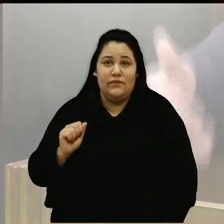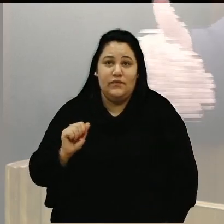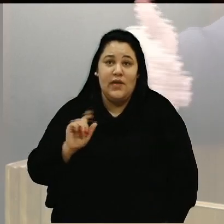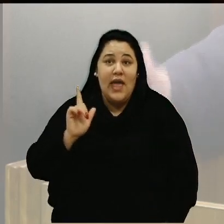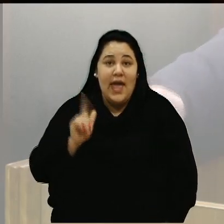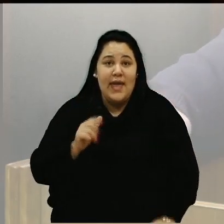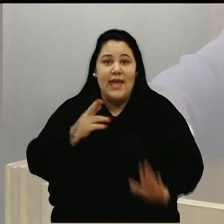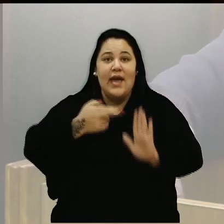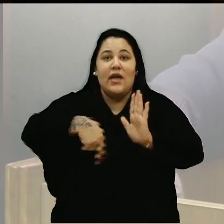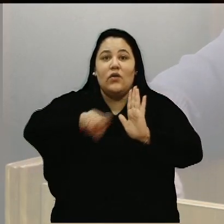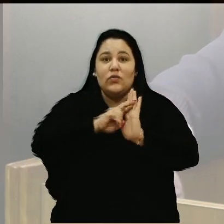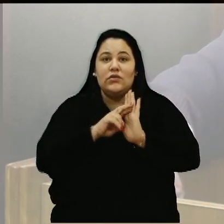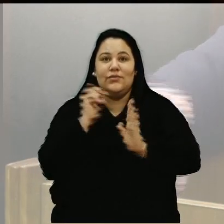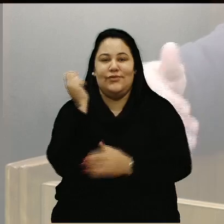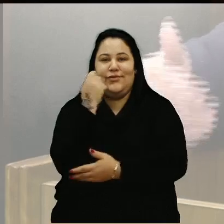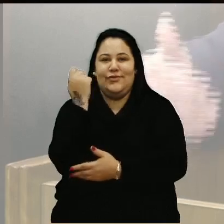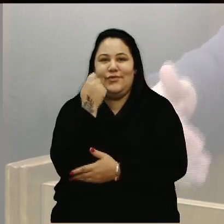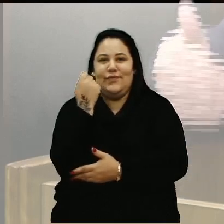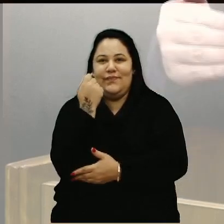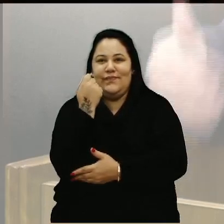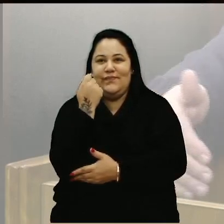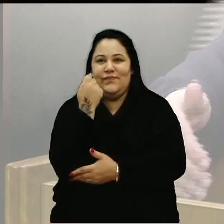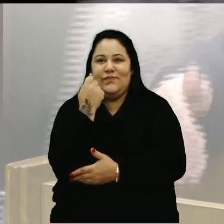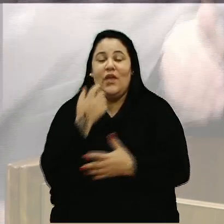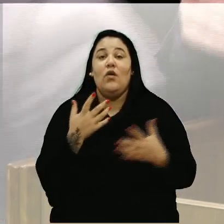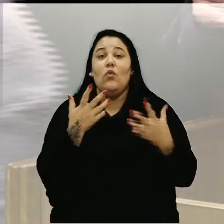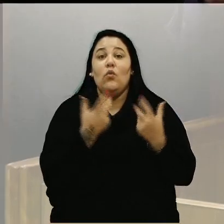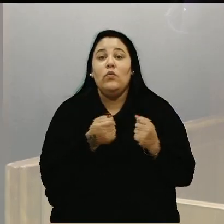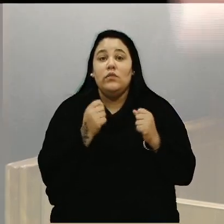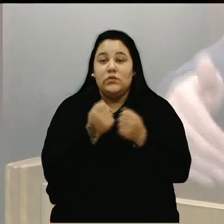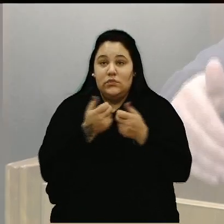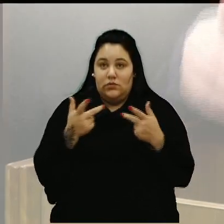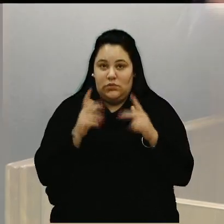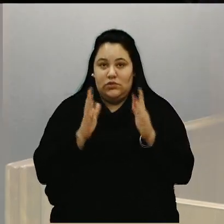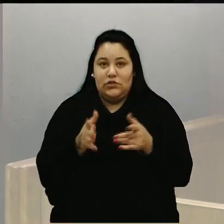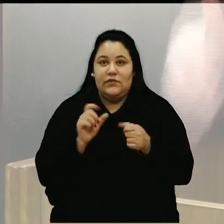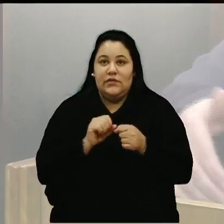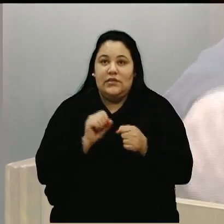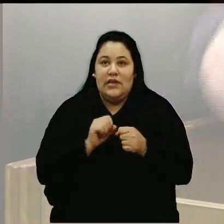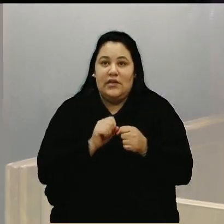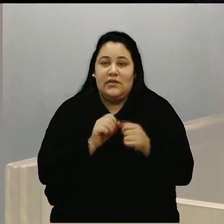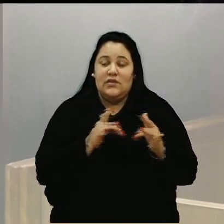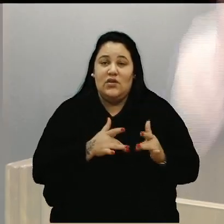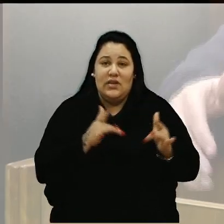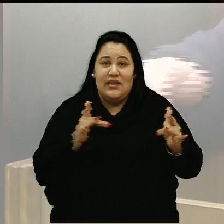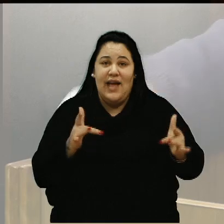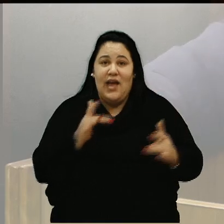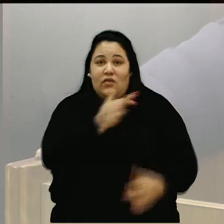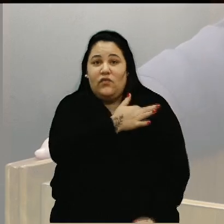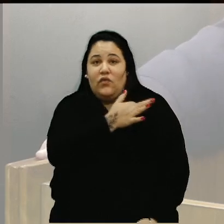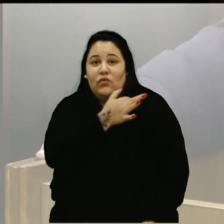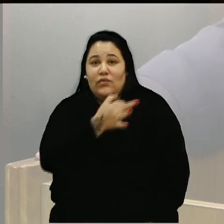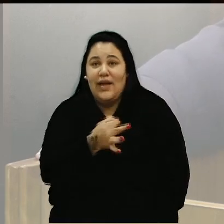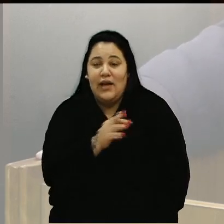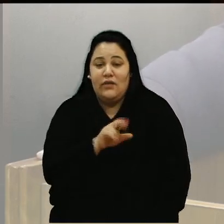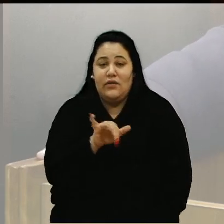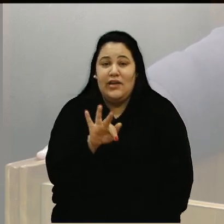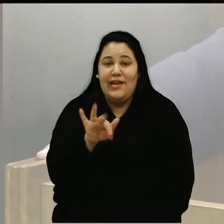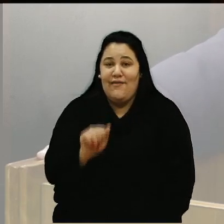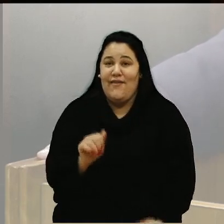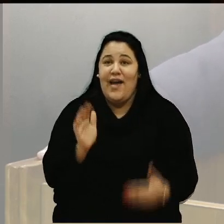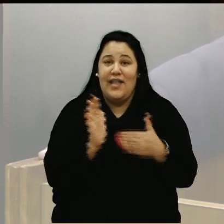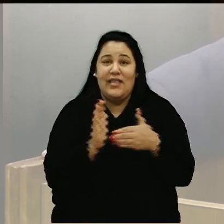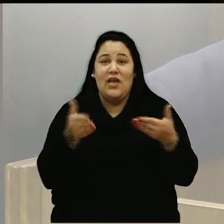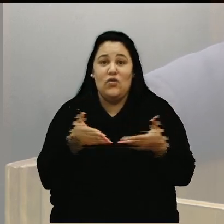Grande do Sul. Quanta coisa foi feita em atos solidários, voluntários, rifa, até hoje, todo mundo